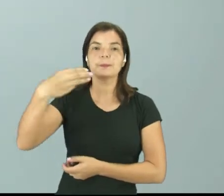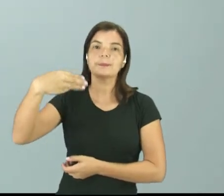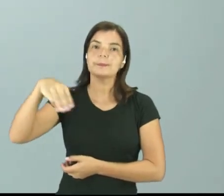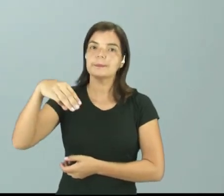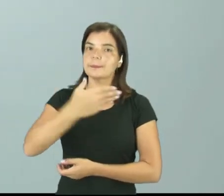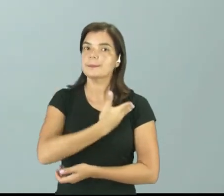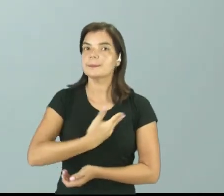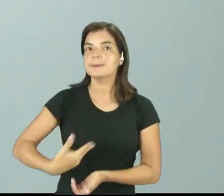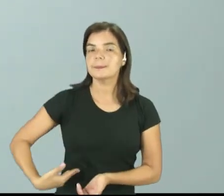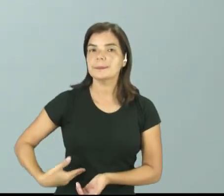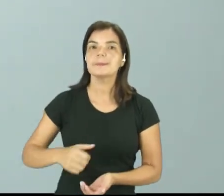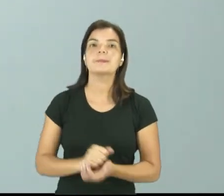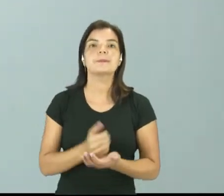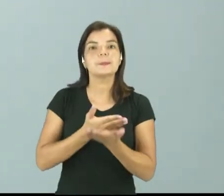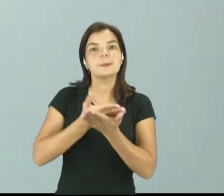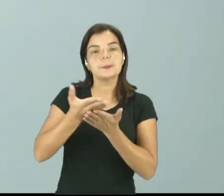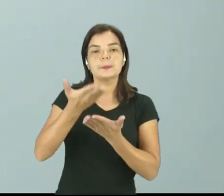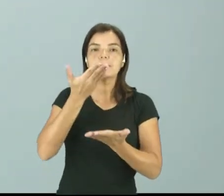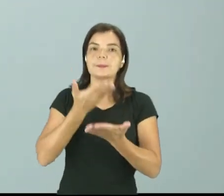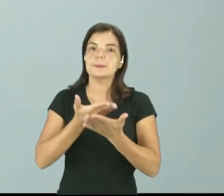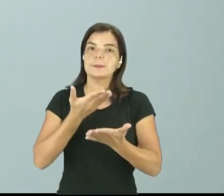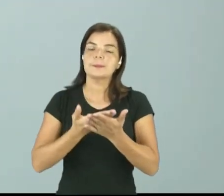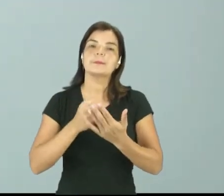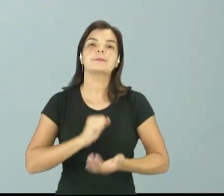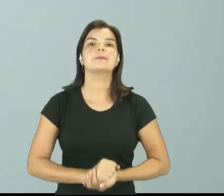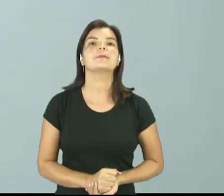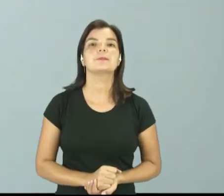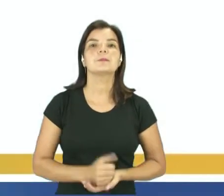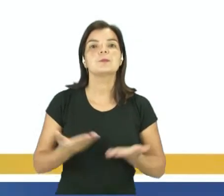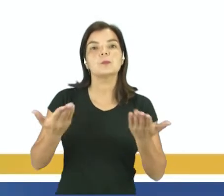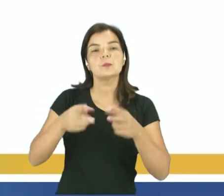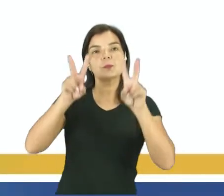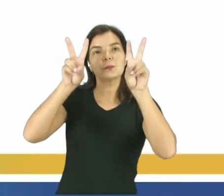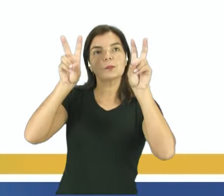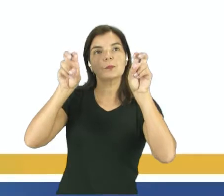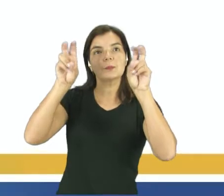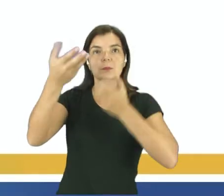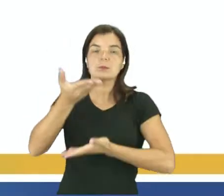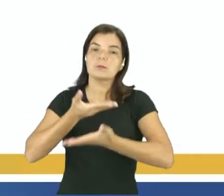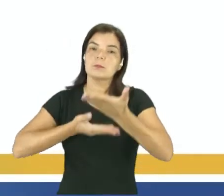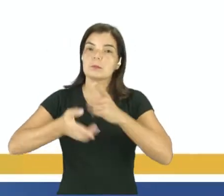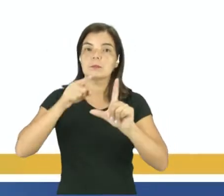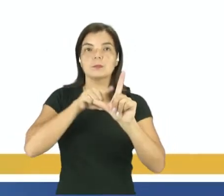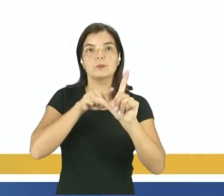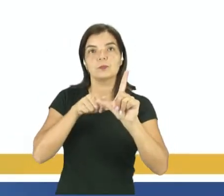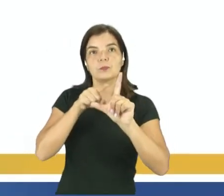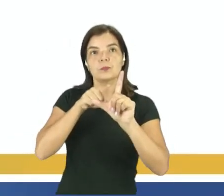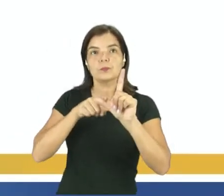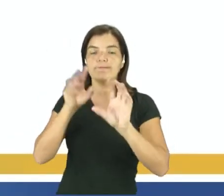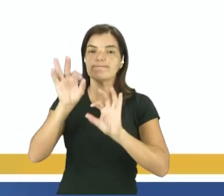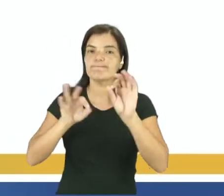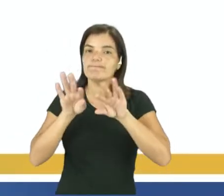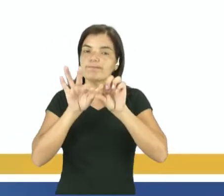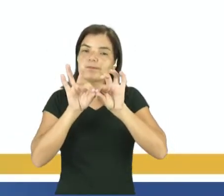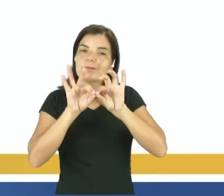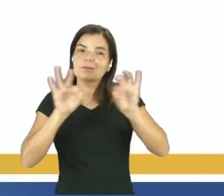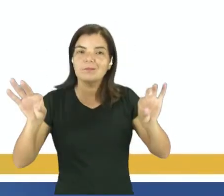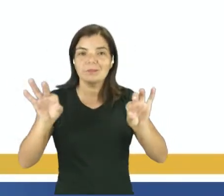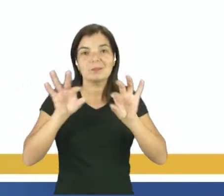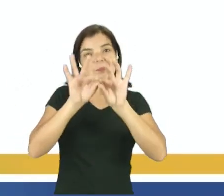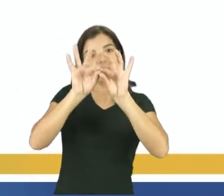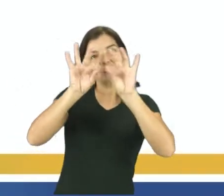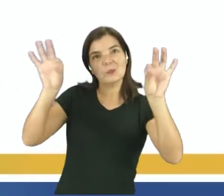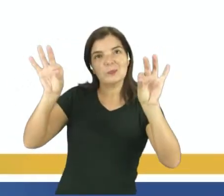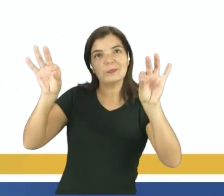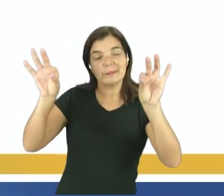rede pública. Então vamos iniciar nossa aula. Hoje o tema da nossa aula é relação entre ângulos formados por retas